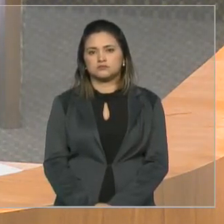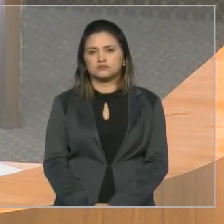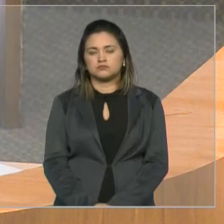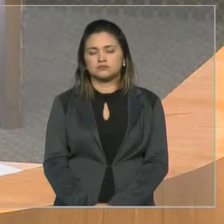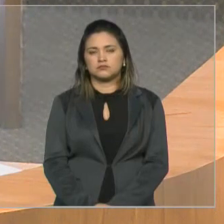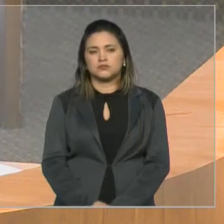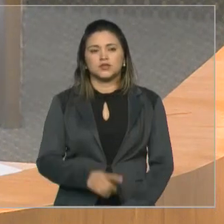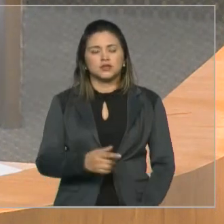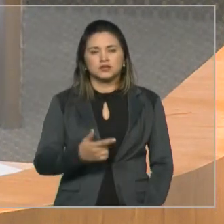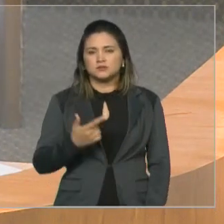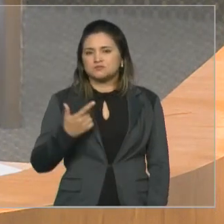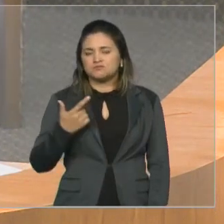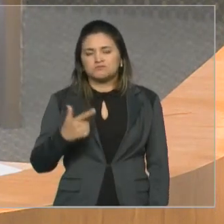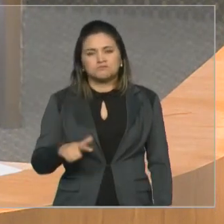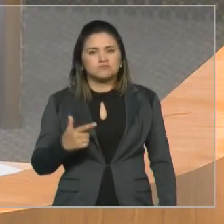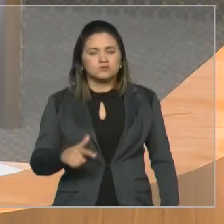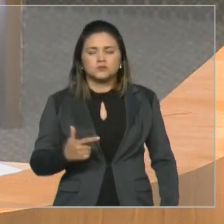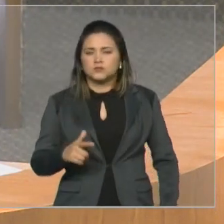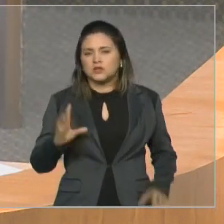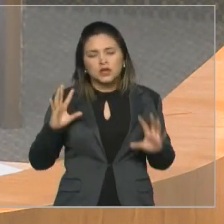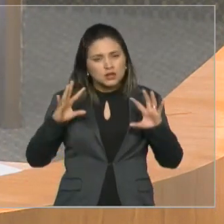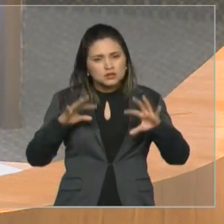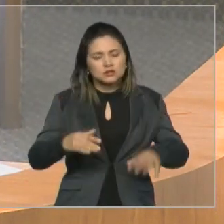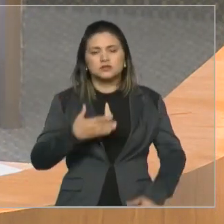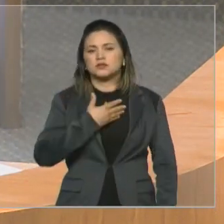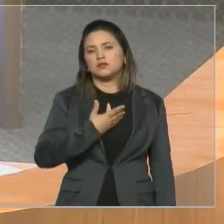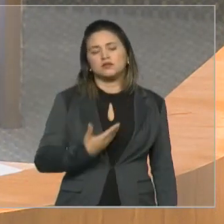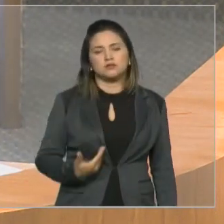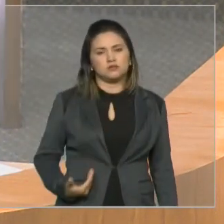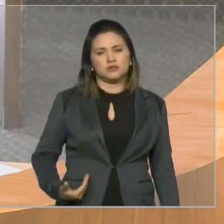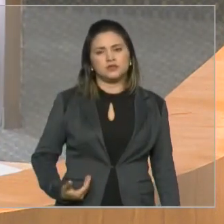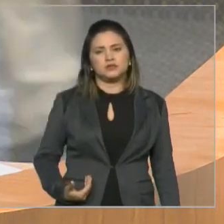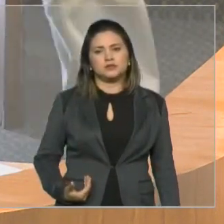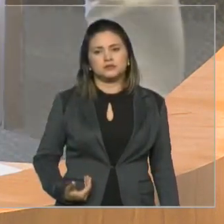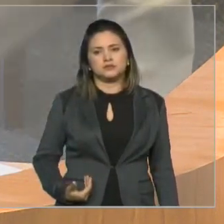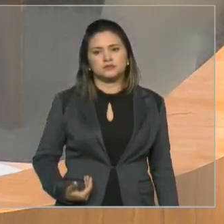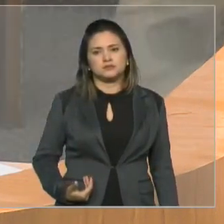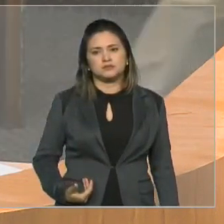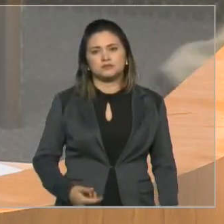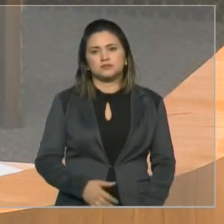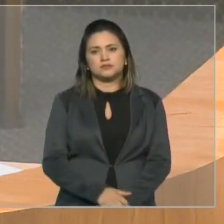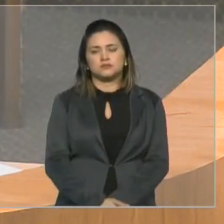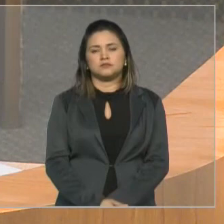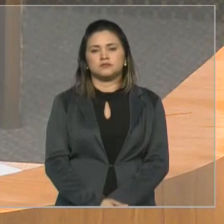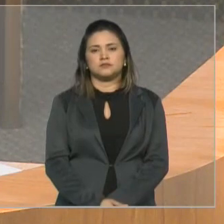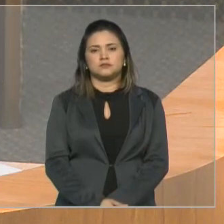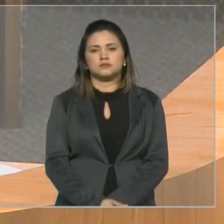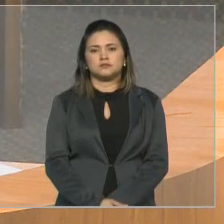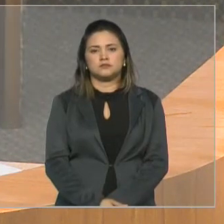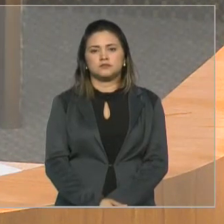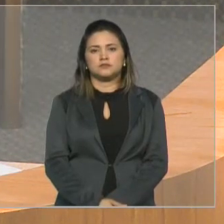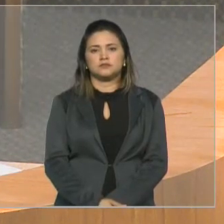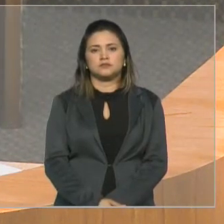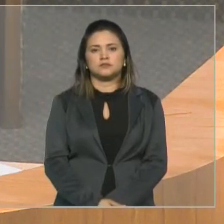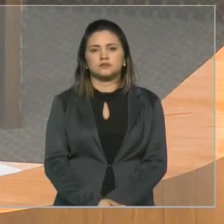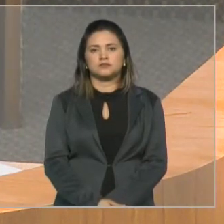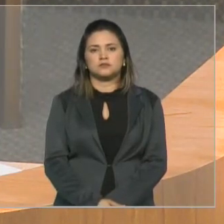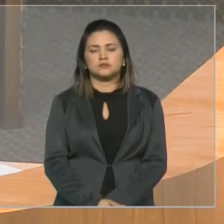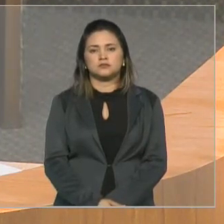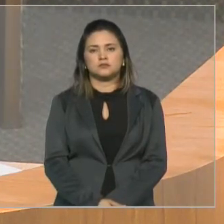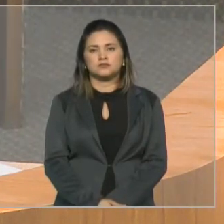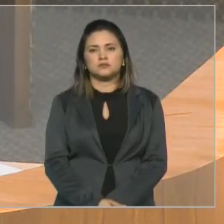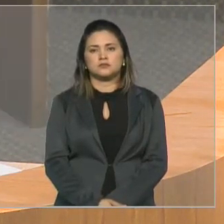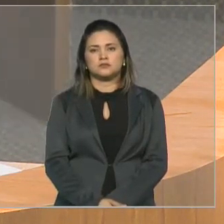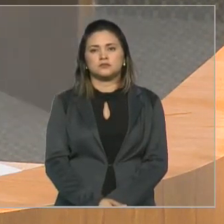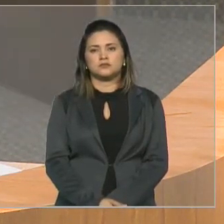governo para que ela pudesse funcionar de forma enxuta. Mas um governo que tem a coragem de